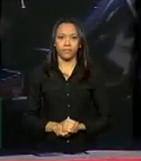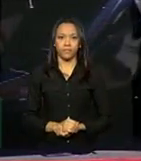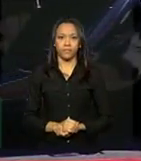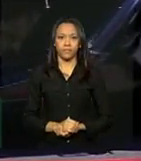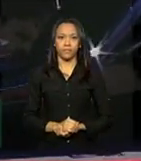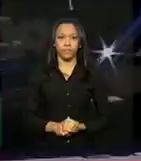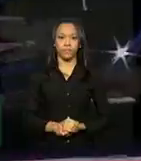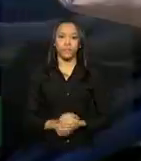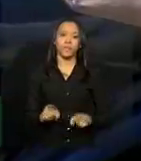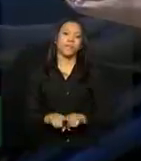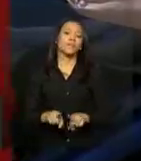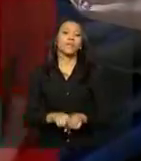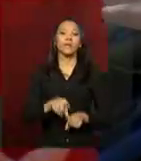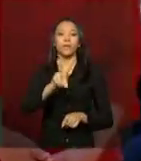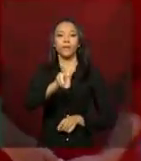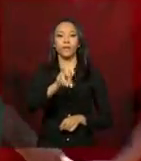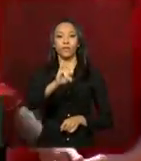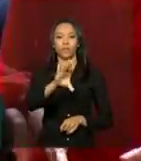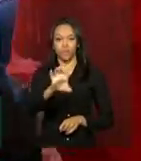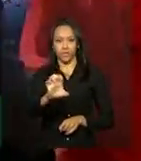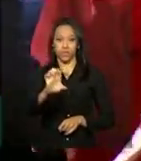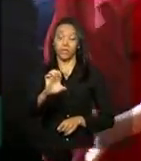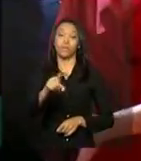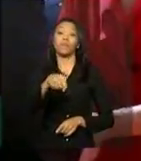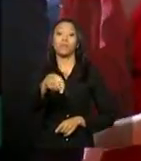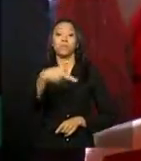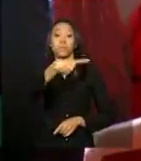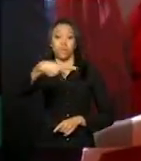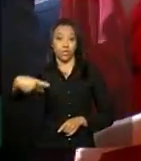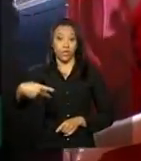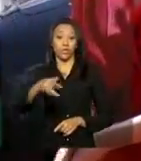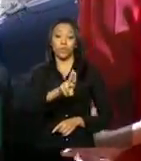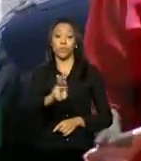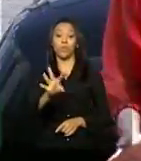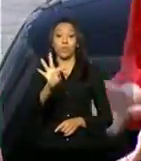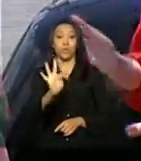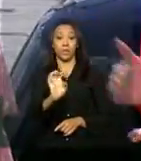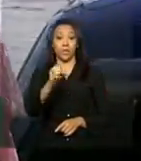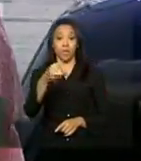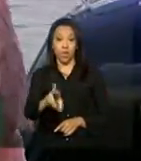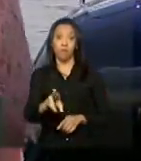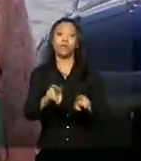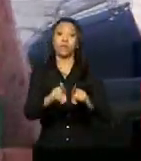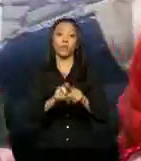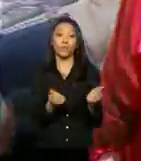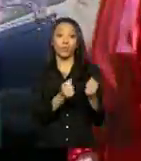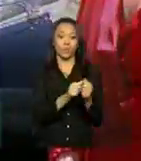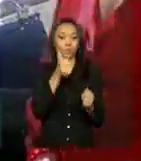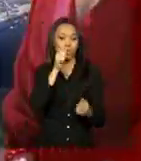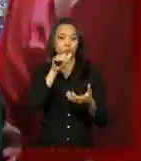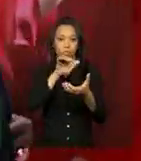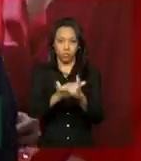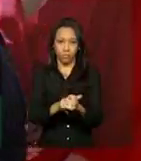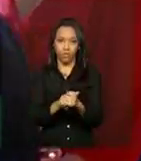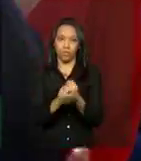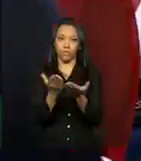O vice Michel Temer se junta agora à presidenta. Acompanhado da esposa, Marcela Temer.